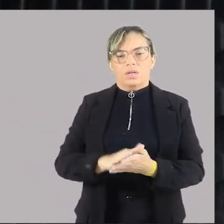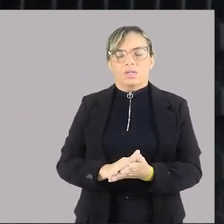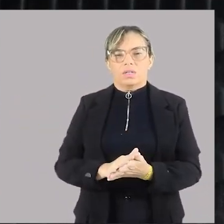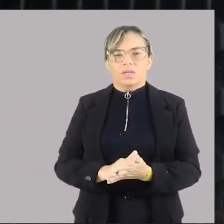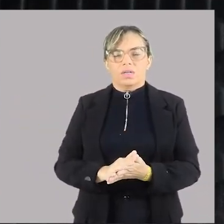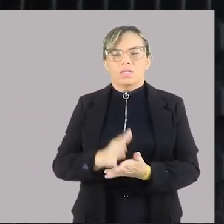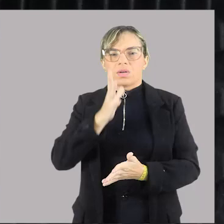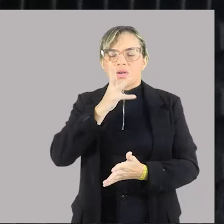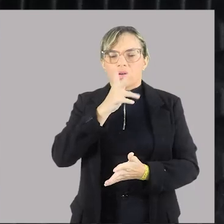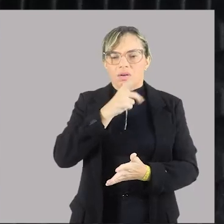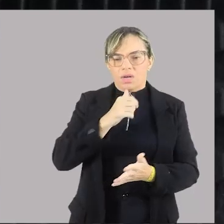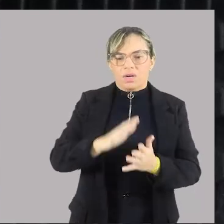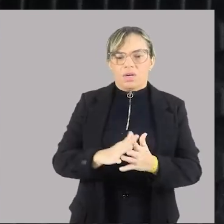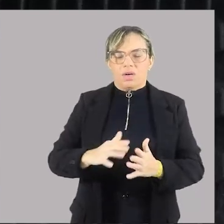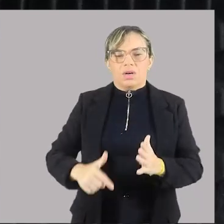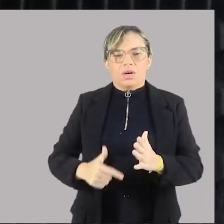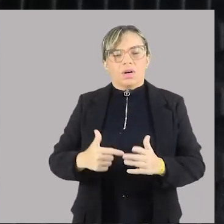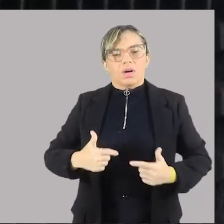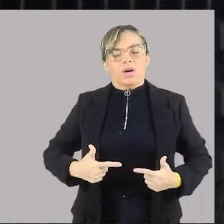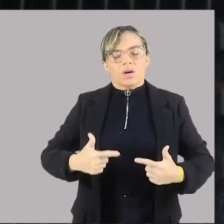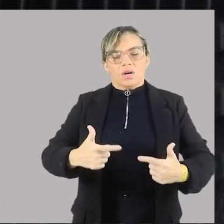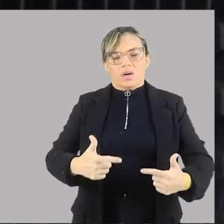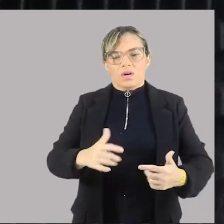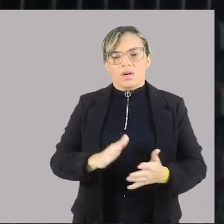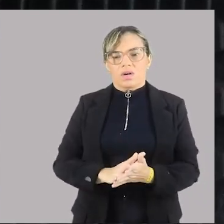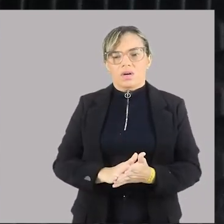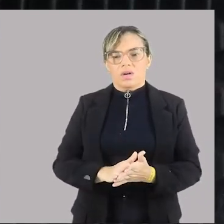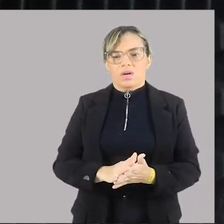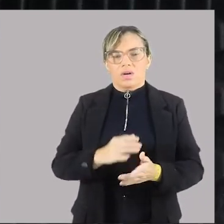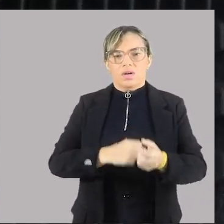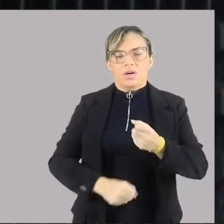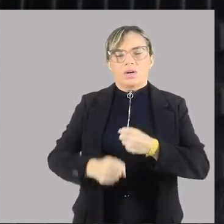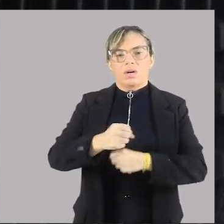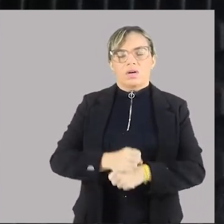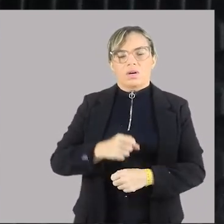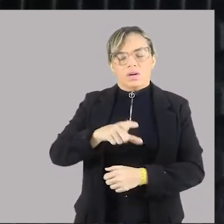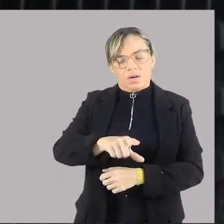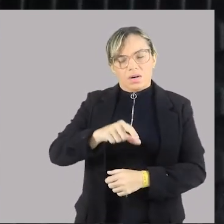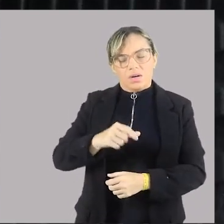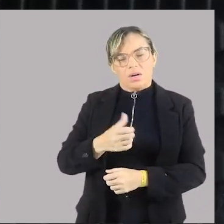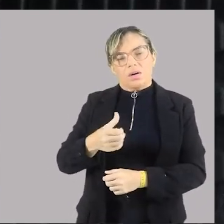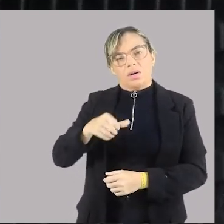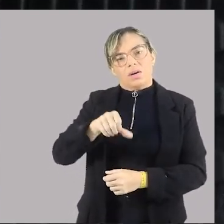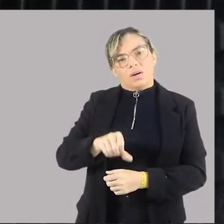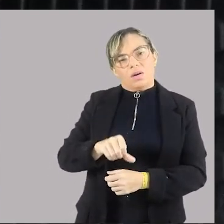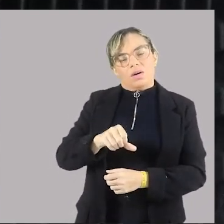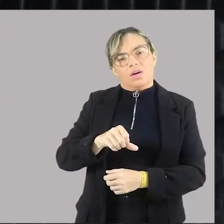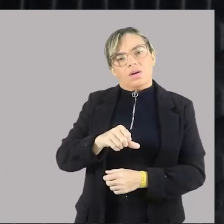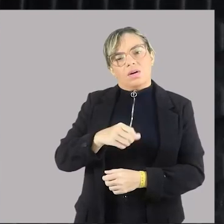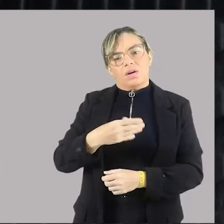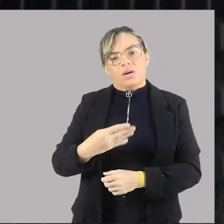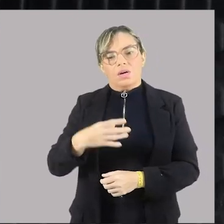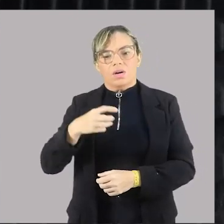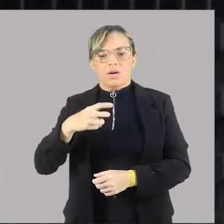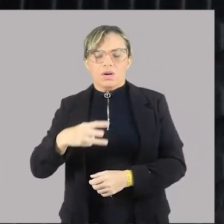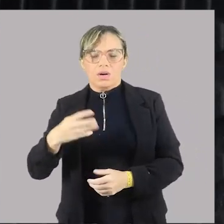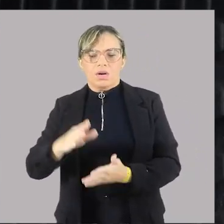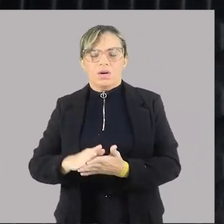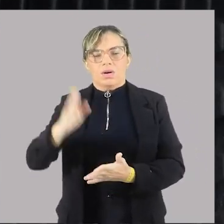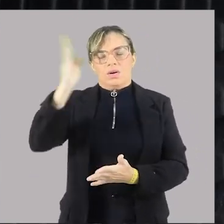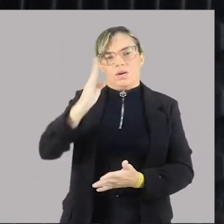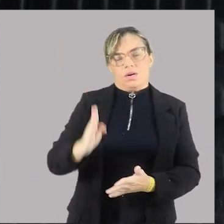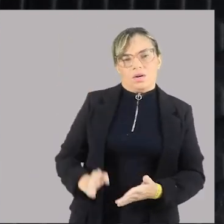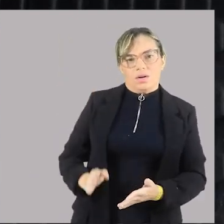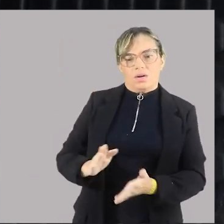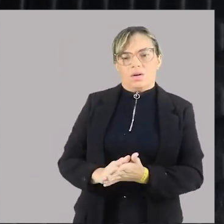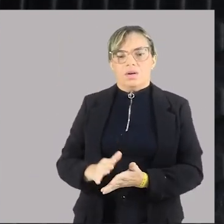para colocar o Brasil na Segunda Guerra Mundial é em 1943. A entrada tardia de 43, o Brasil, através principalmente